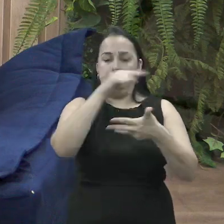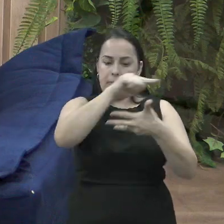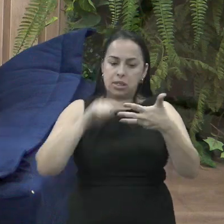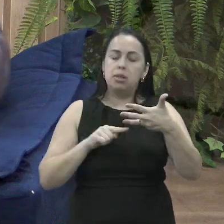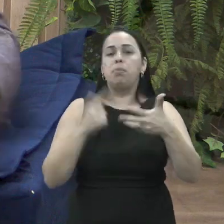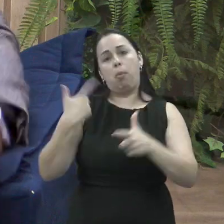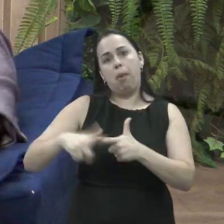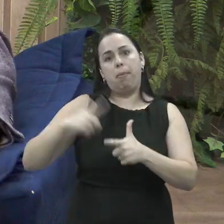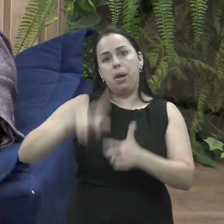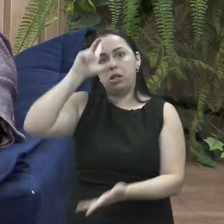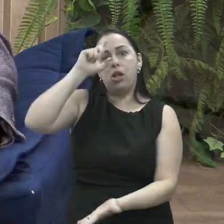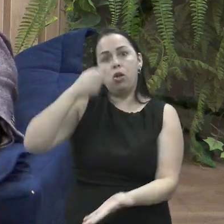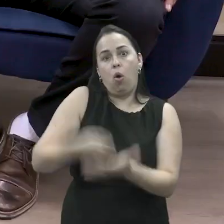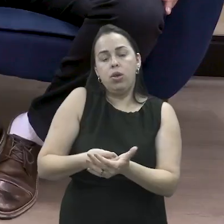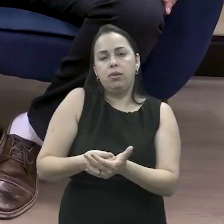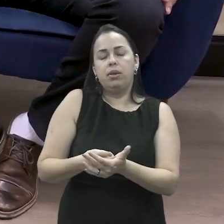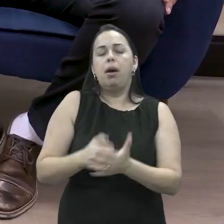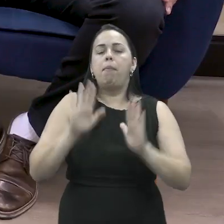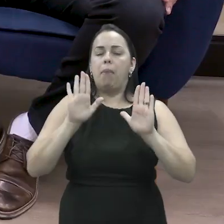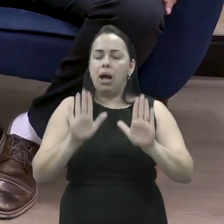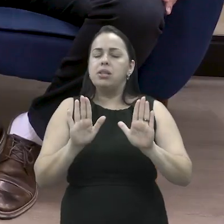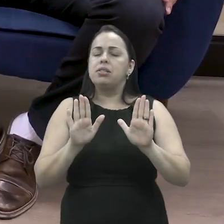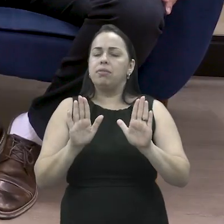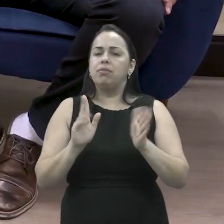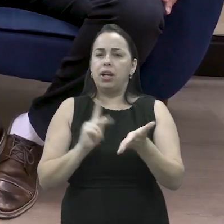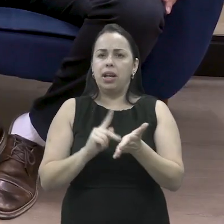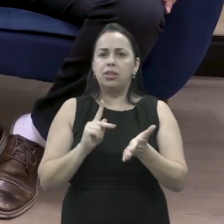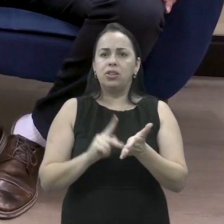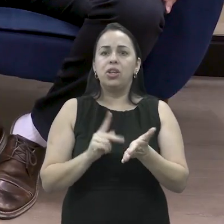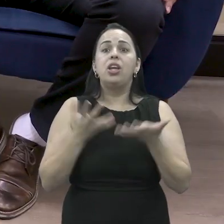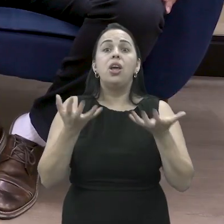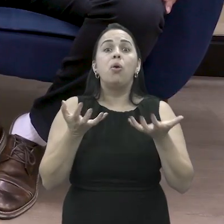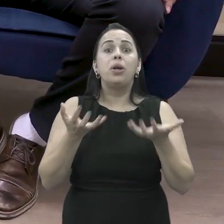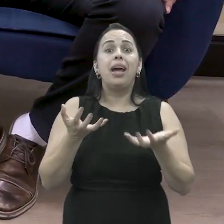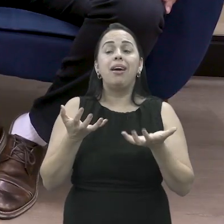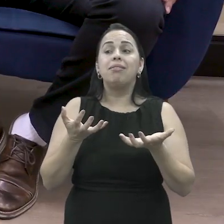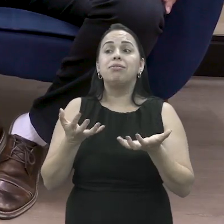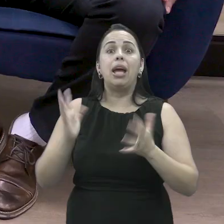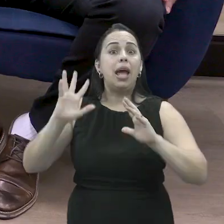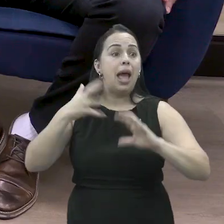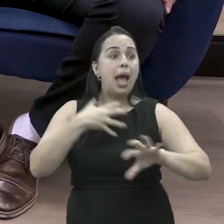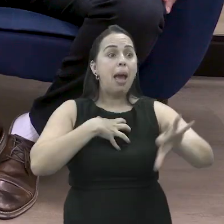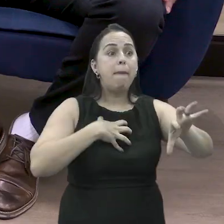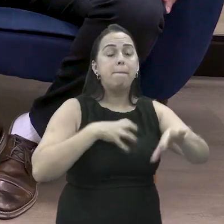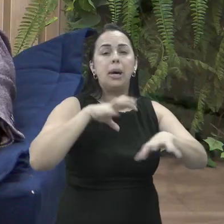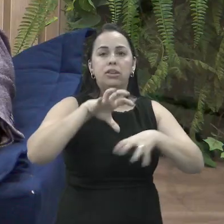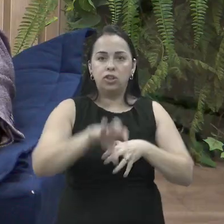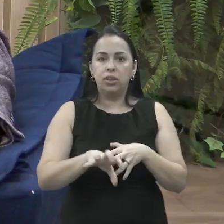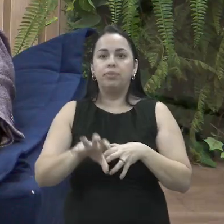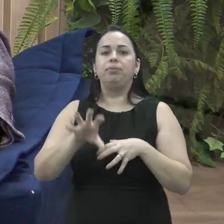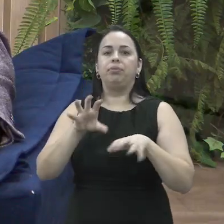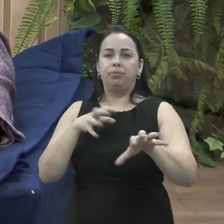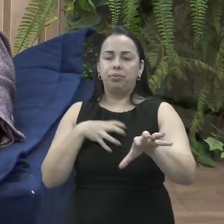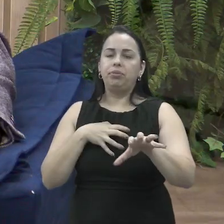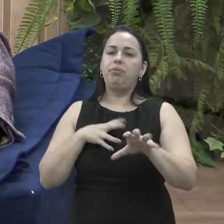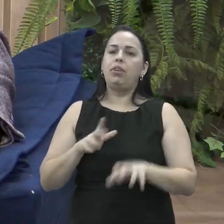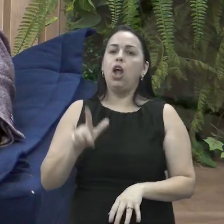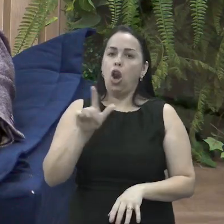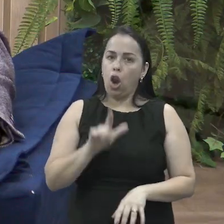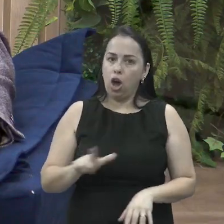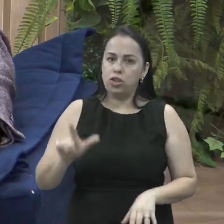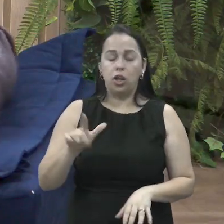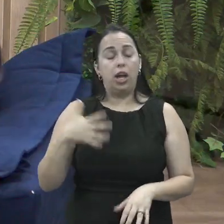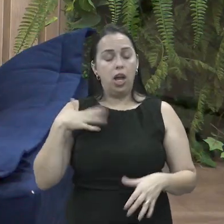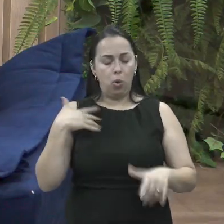os gargalos eles precisam ser resolvidos, né? O que eu defendo, Dani, é uma gestão mais humanizada. Ou seja, é claro que